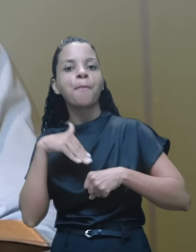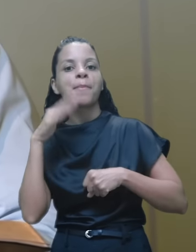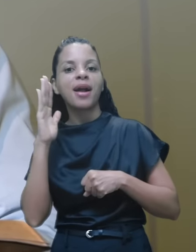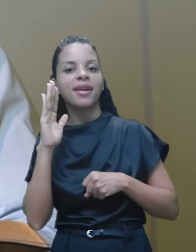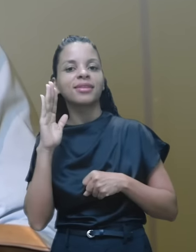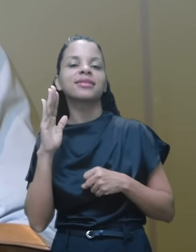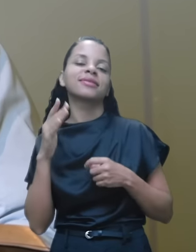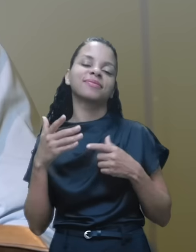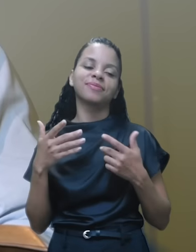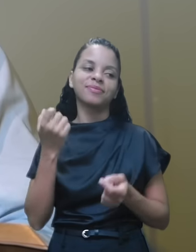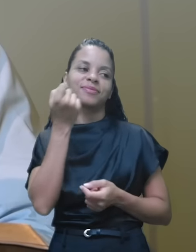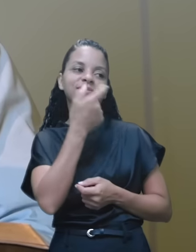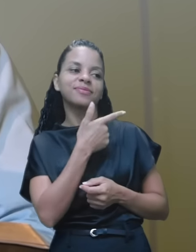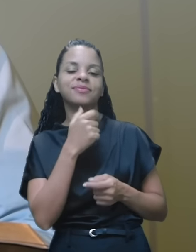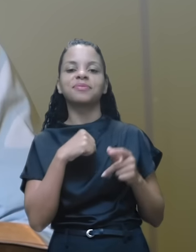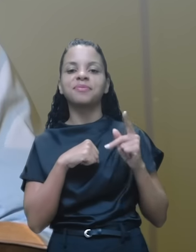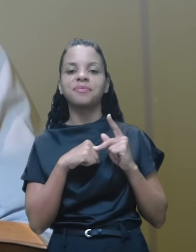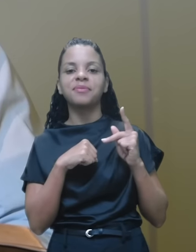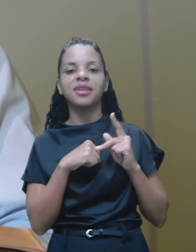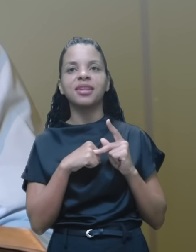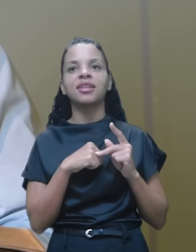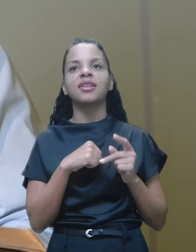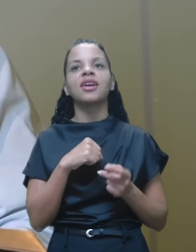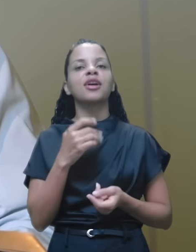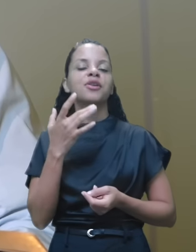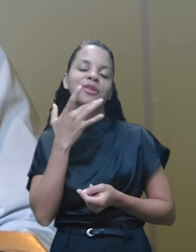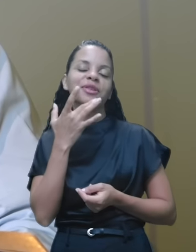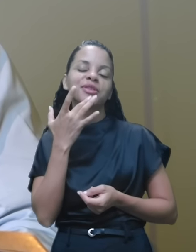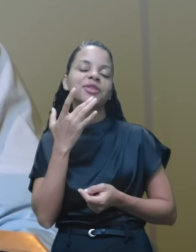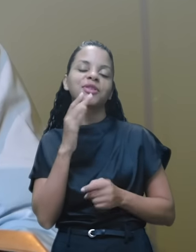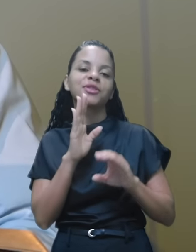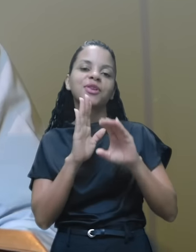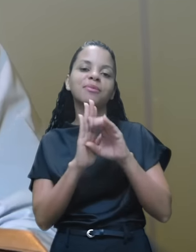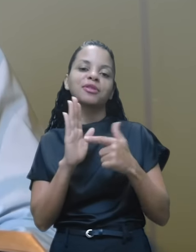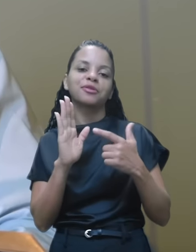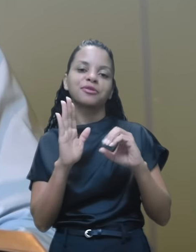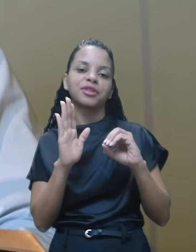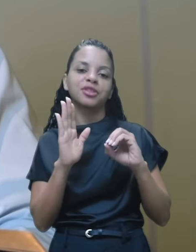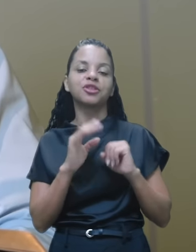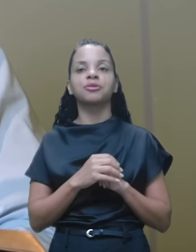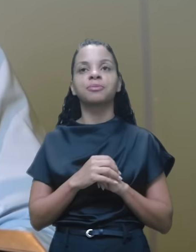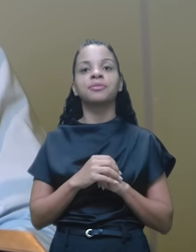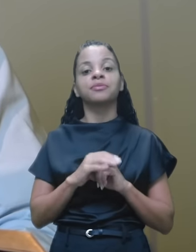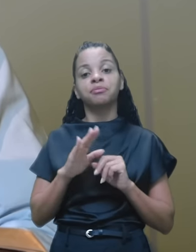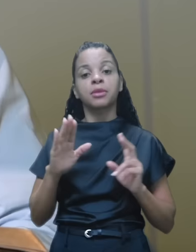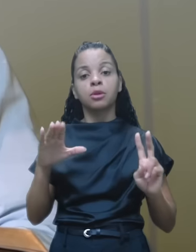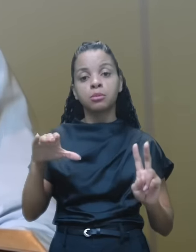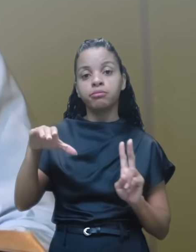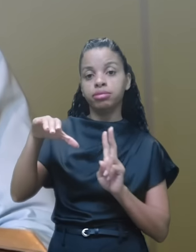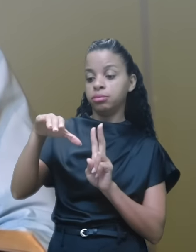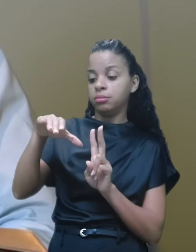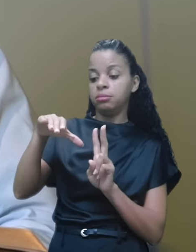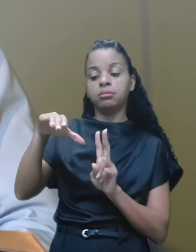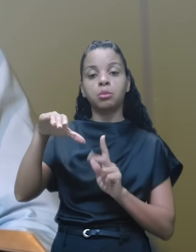que Pedro. Então, assim, tem tantas coisas gostosas nesse capítulo, mas o túmulo vazio, com aquela